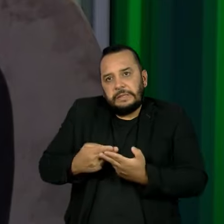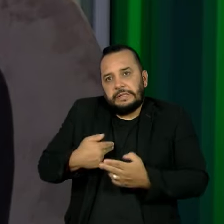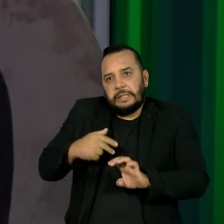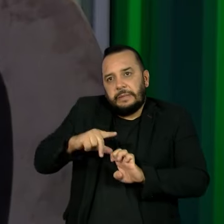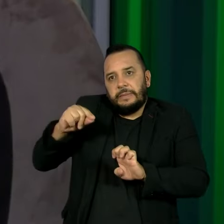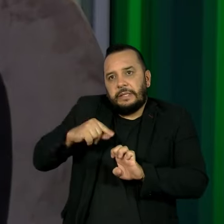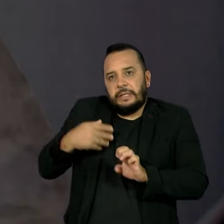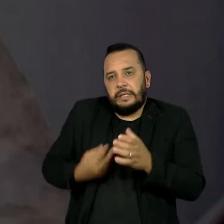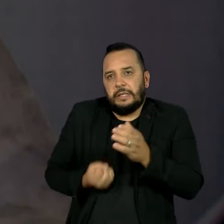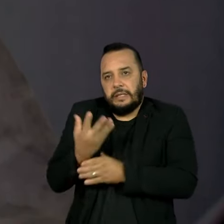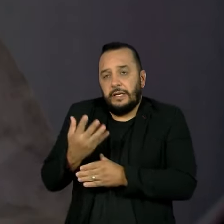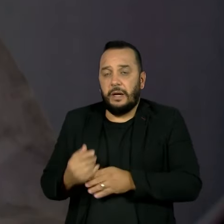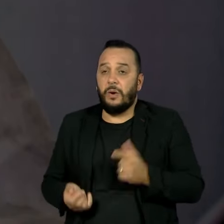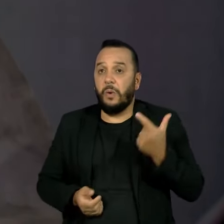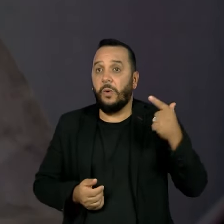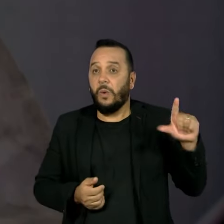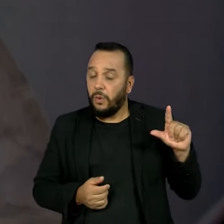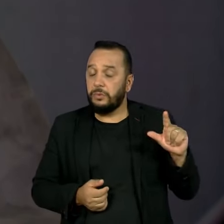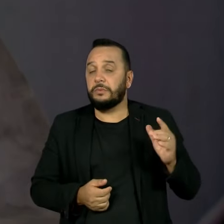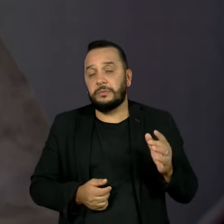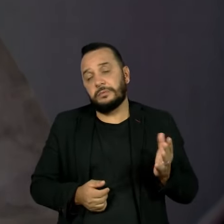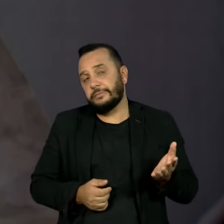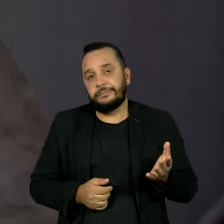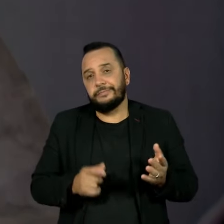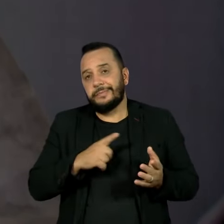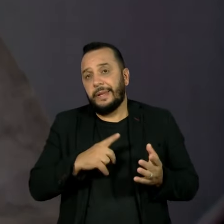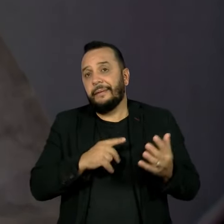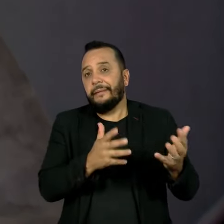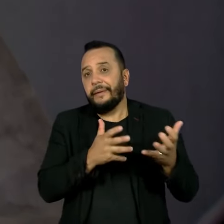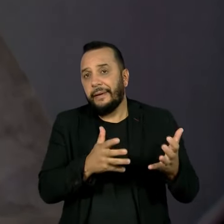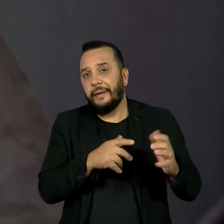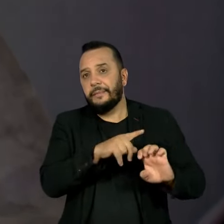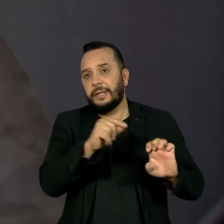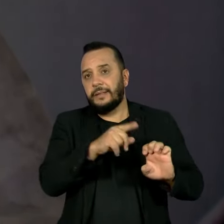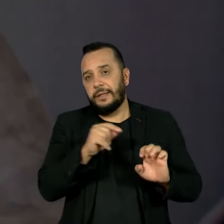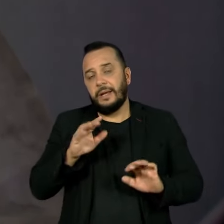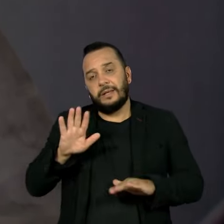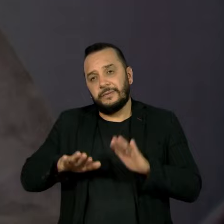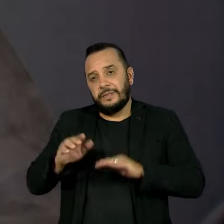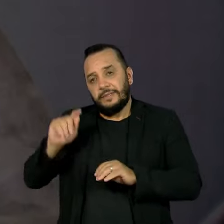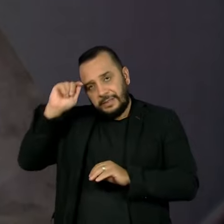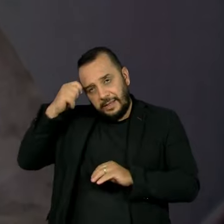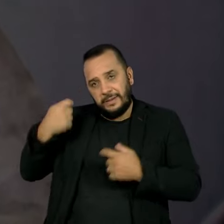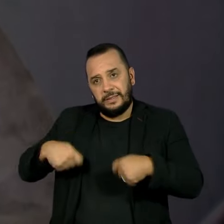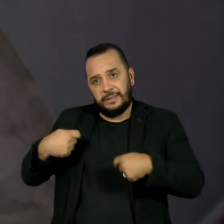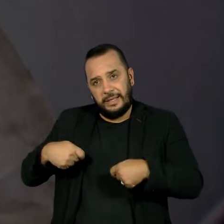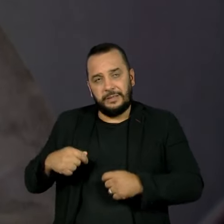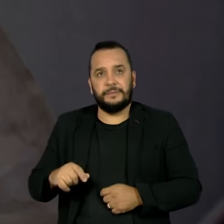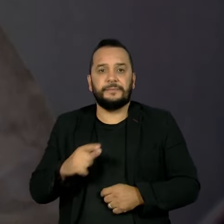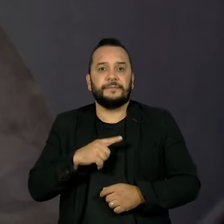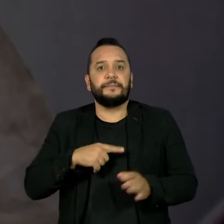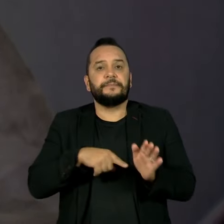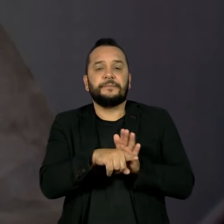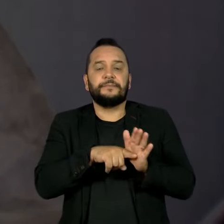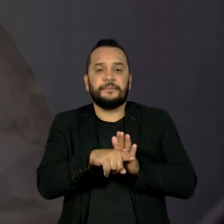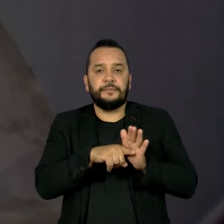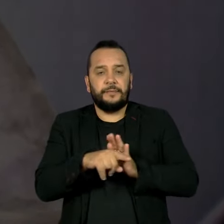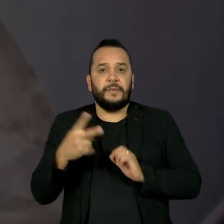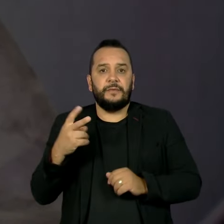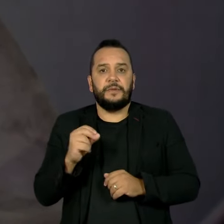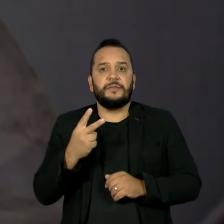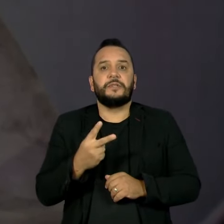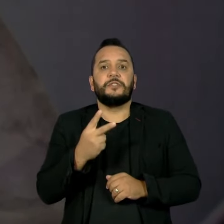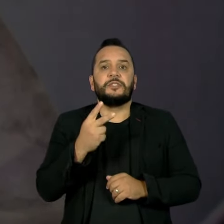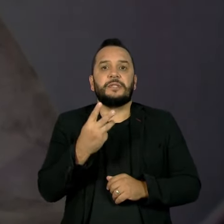outro empreendedor. Nós temos, inclusive, um levantamento que é a síntese de indicadores sociais 2023, feito